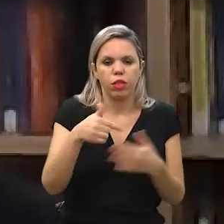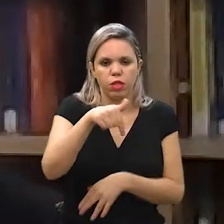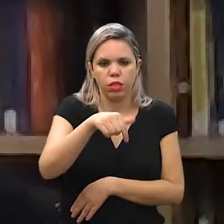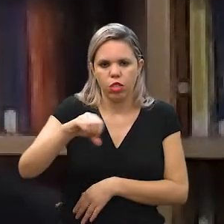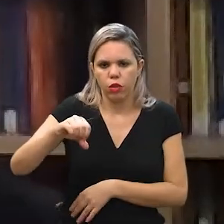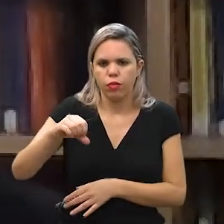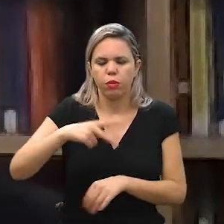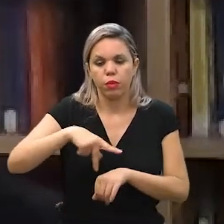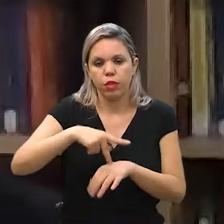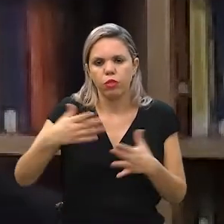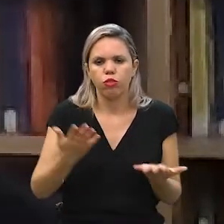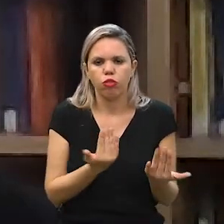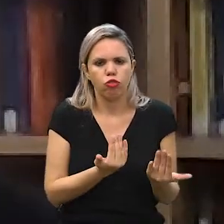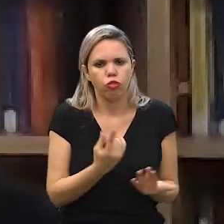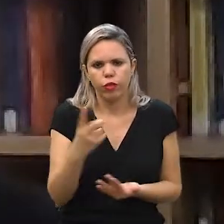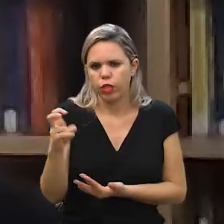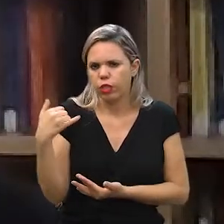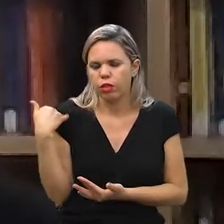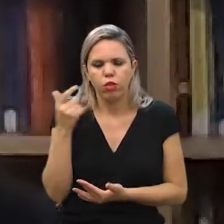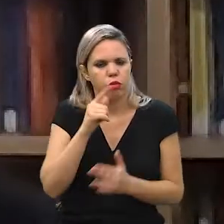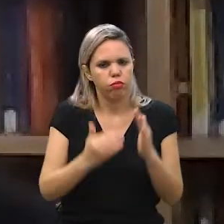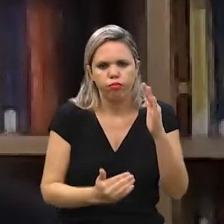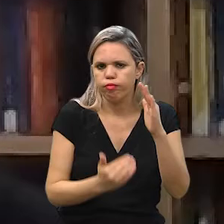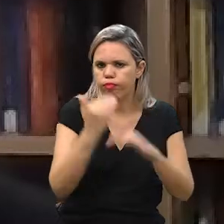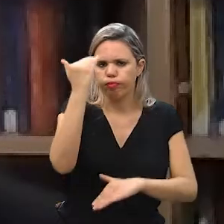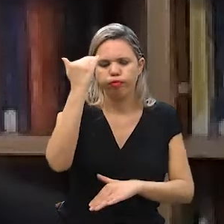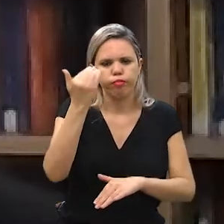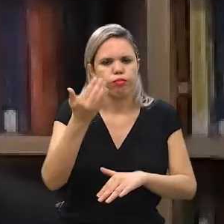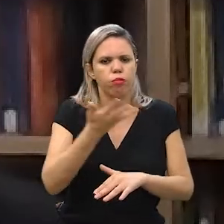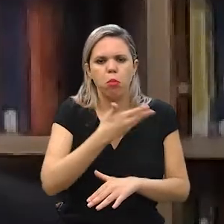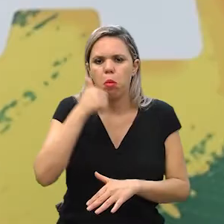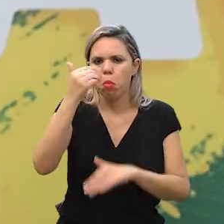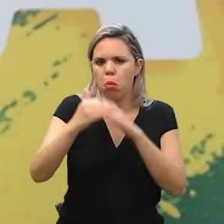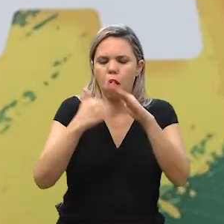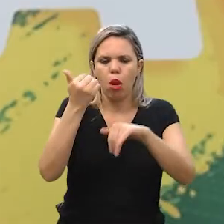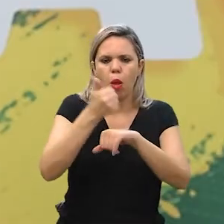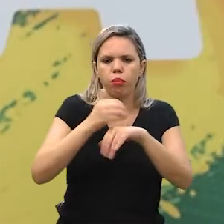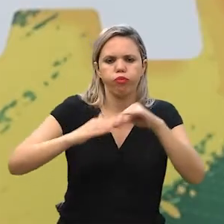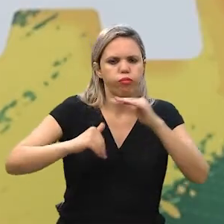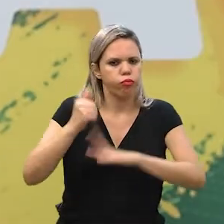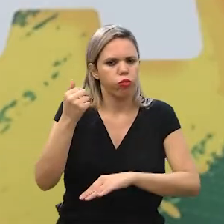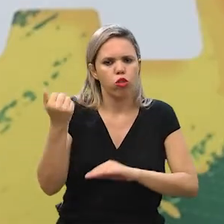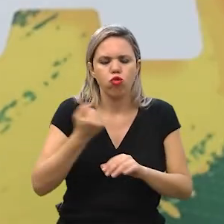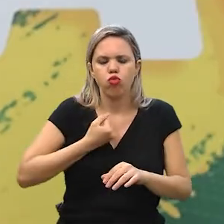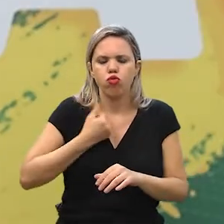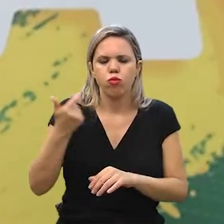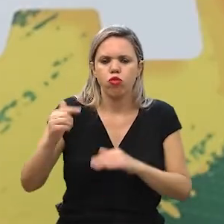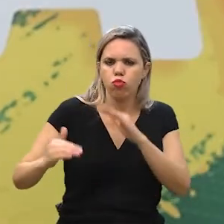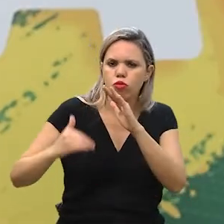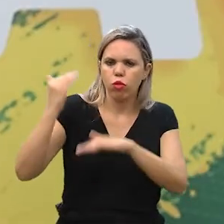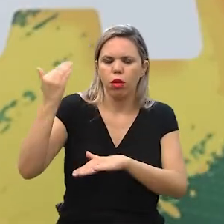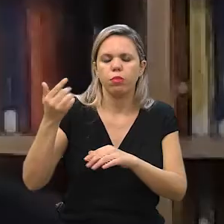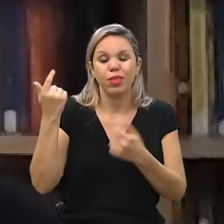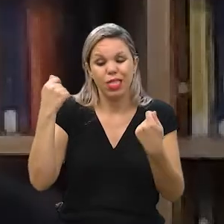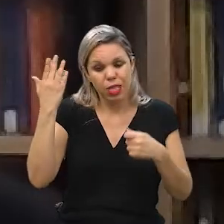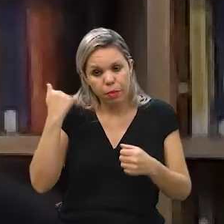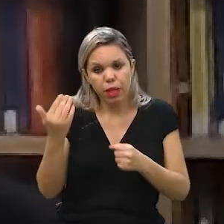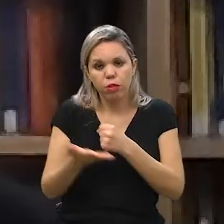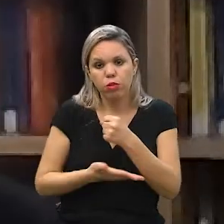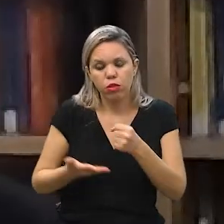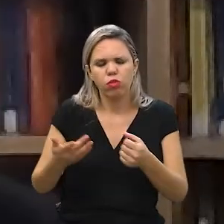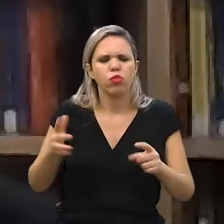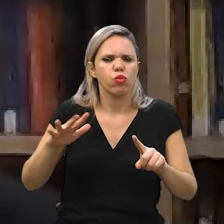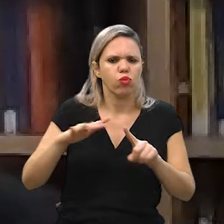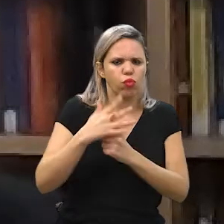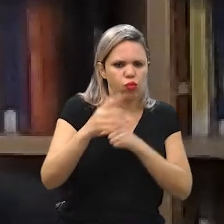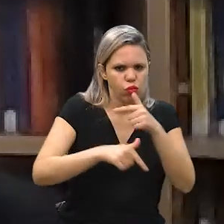15 anos, ele não atingiu o nível de proficiência mínima, que é o nível 2, que é saber o básico para ele poder exercer a cidadania